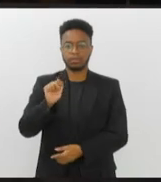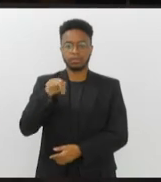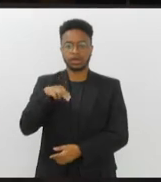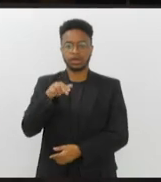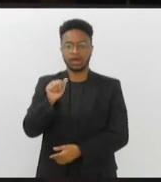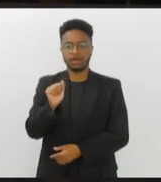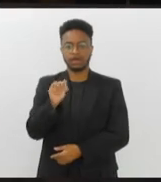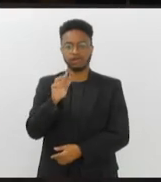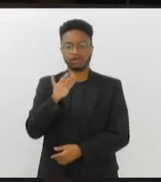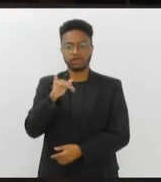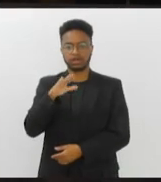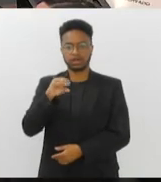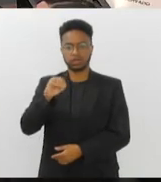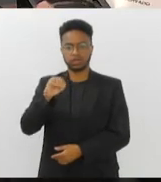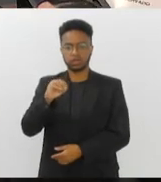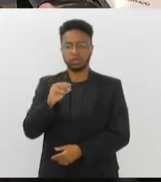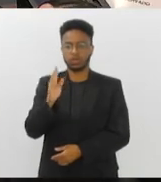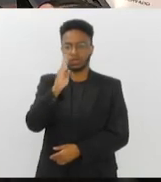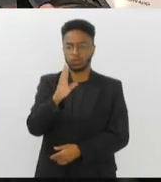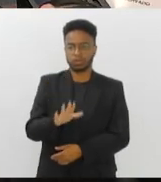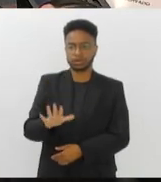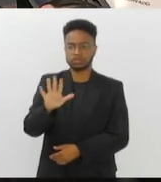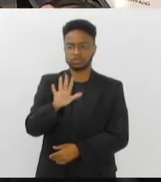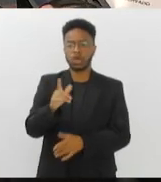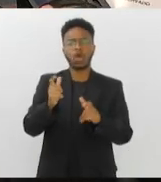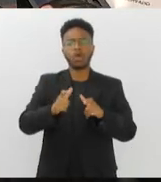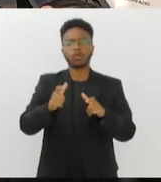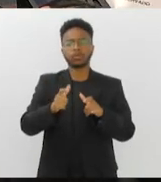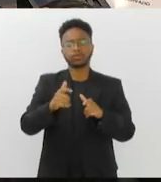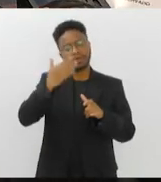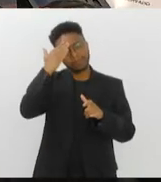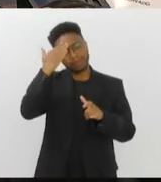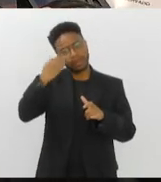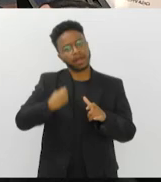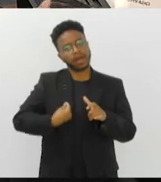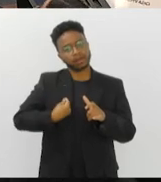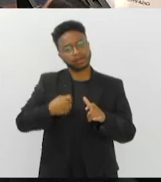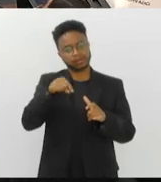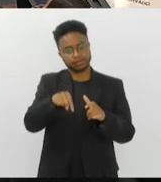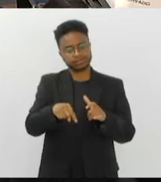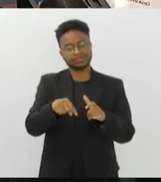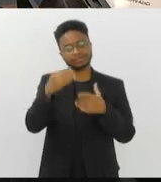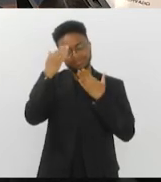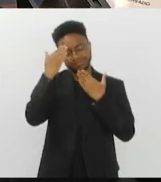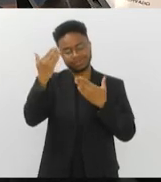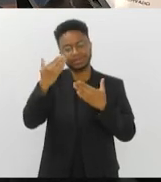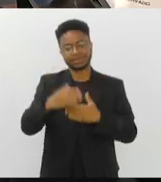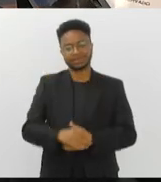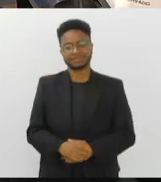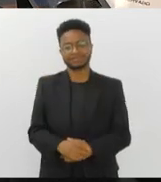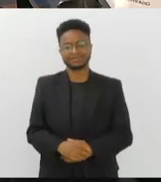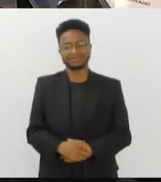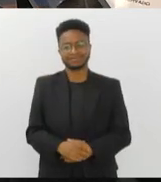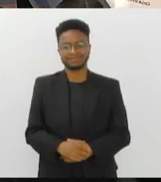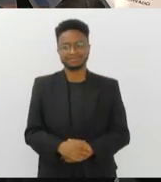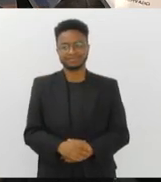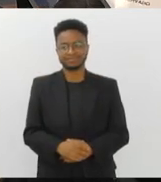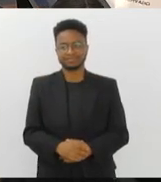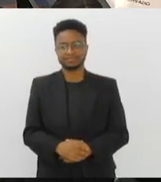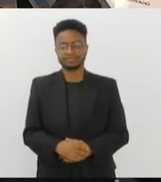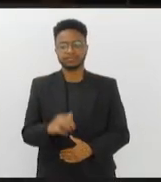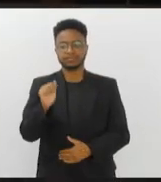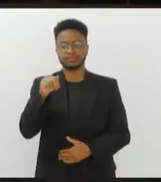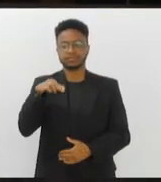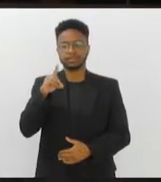do Brasil. Cadê a Priscila? Ah, Pri, obrigada por estar aqui. Muito obrigada por prestigiar.